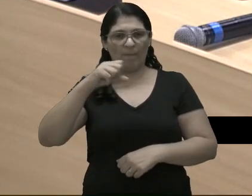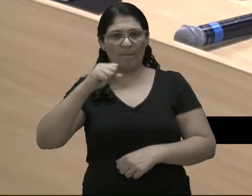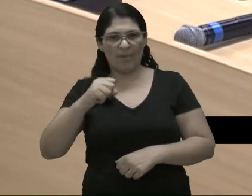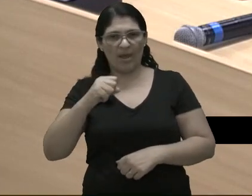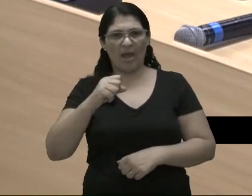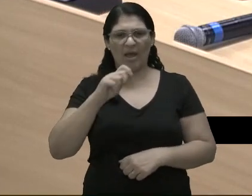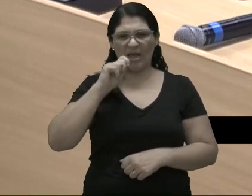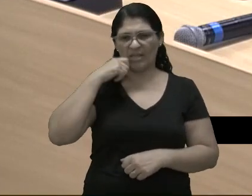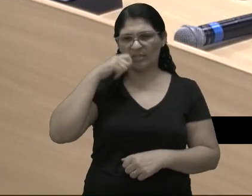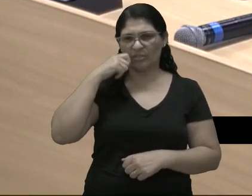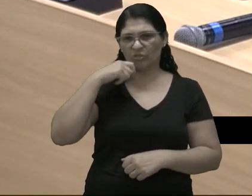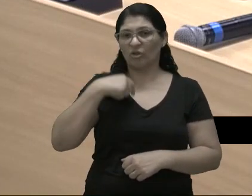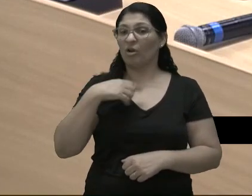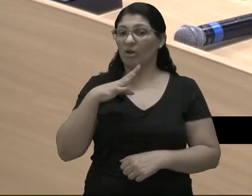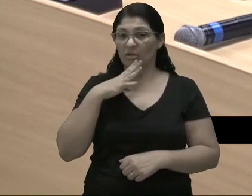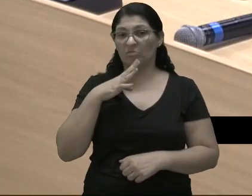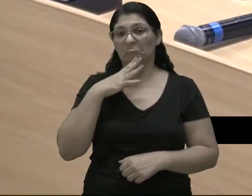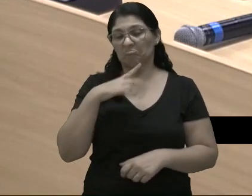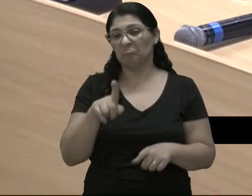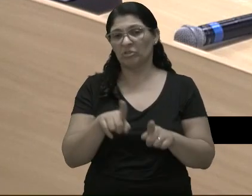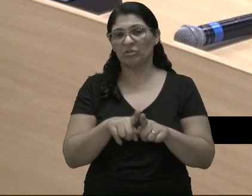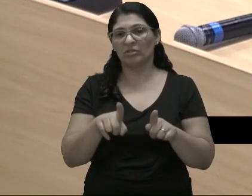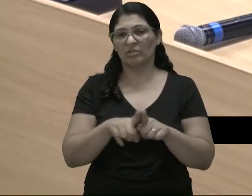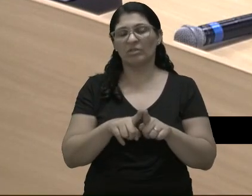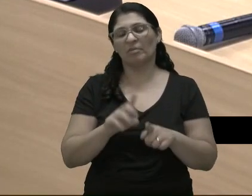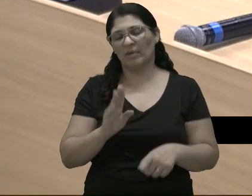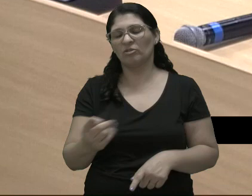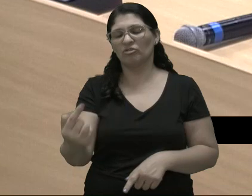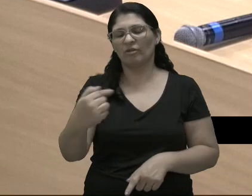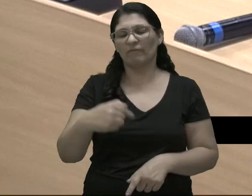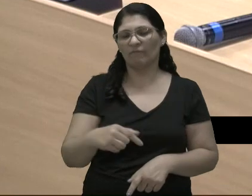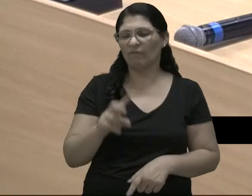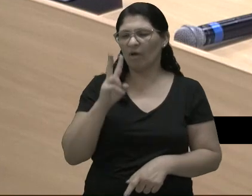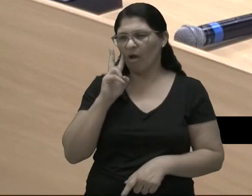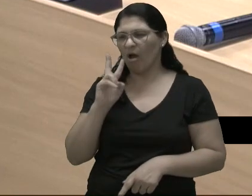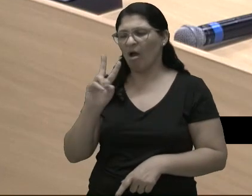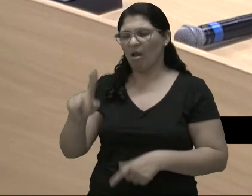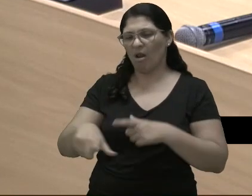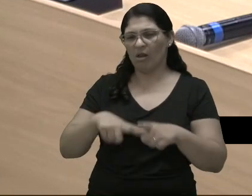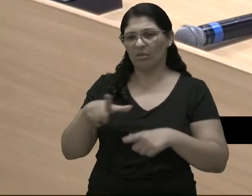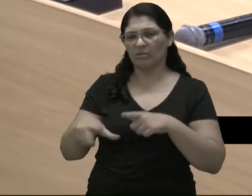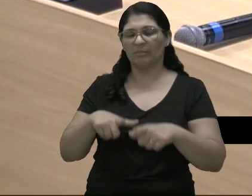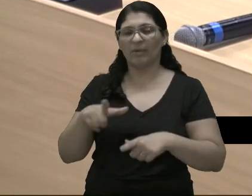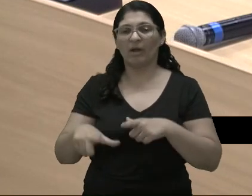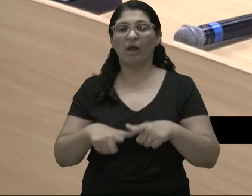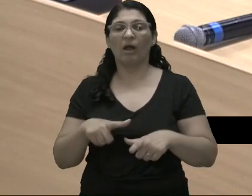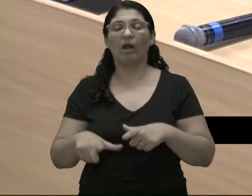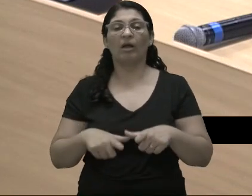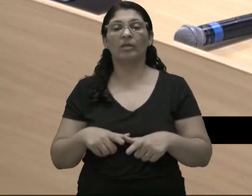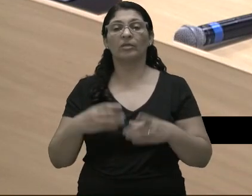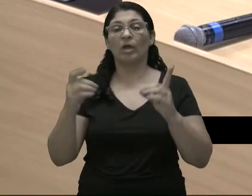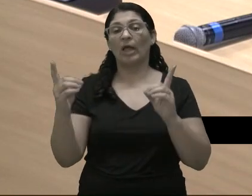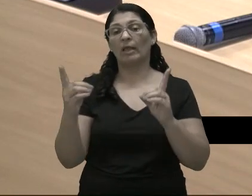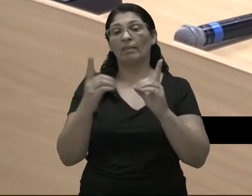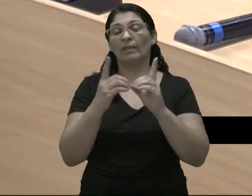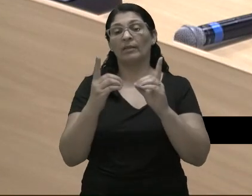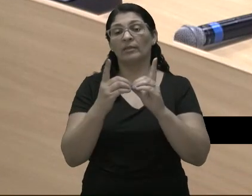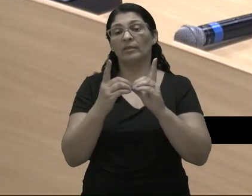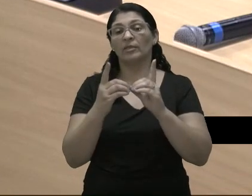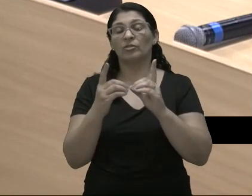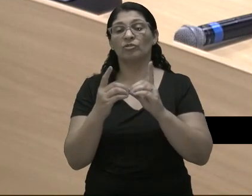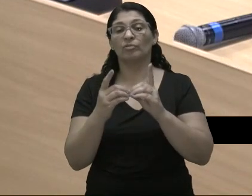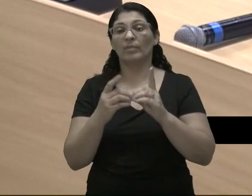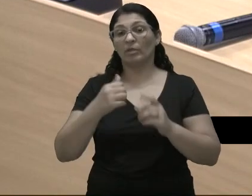que inclusive eu conheço, eu vim pessoalmente conhecer todo o trabalho deles. Então, o atendimento desde o primeiro dia